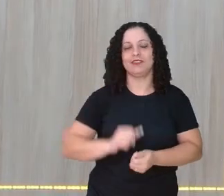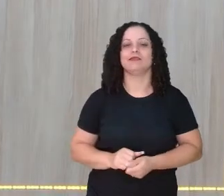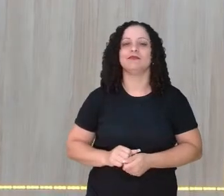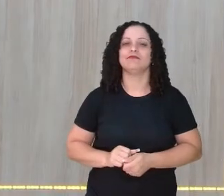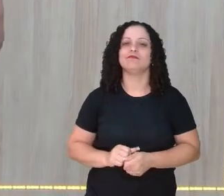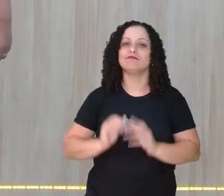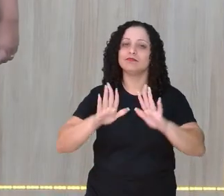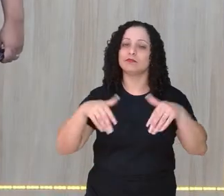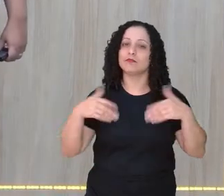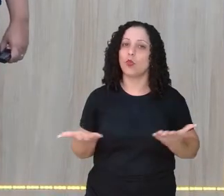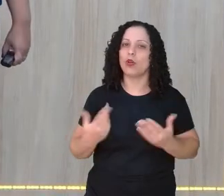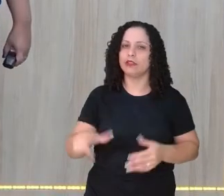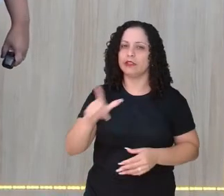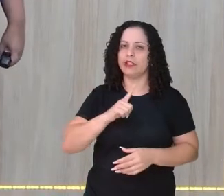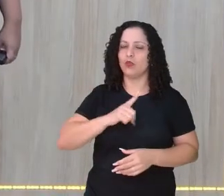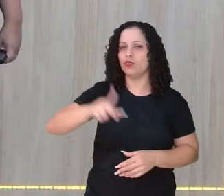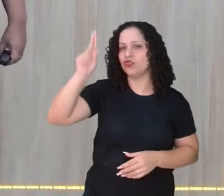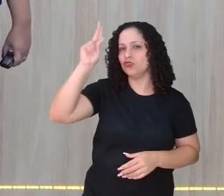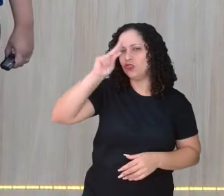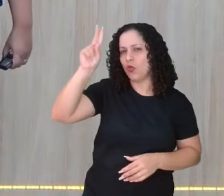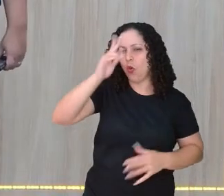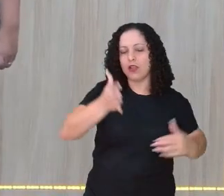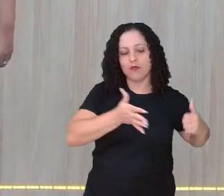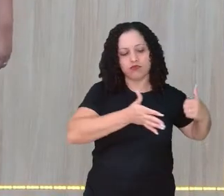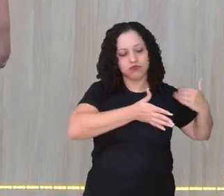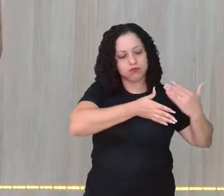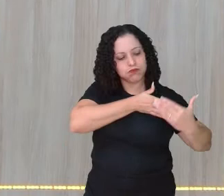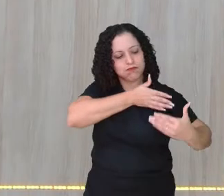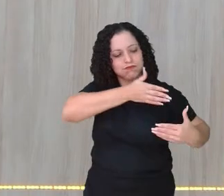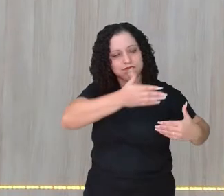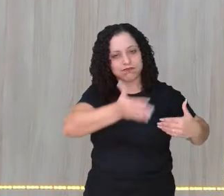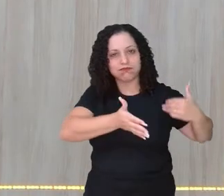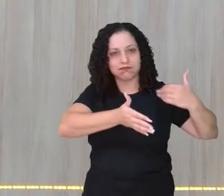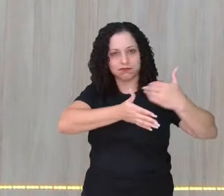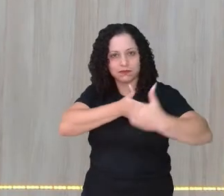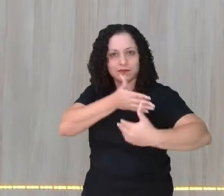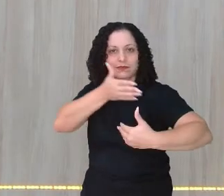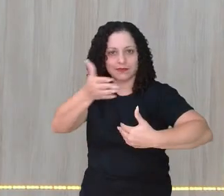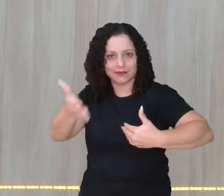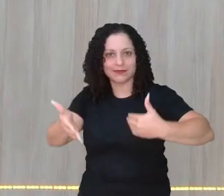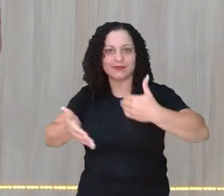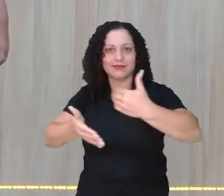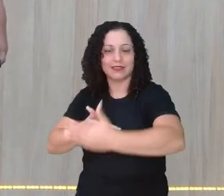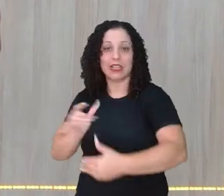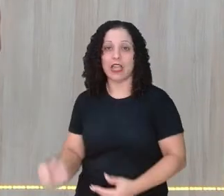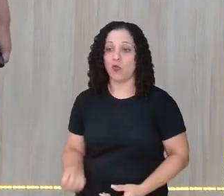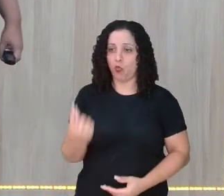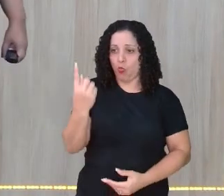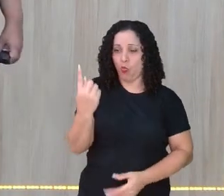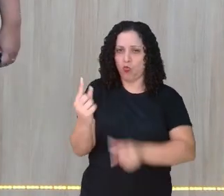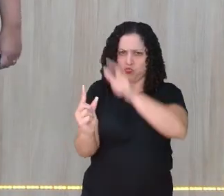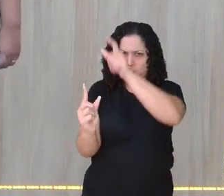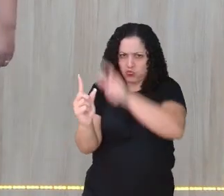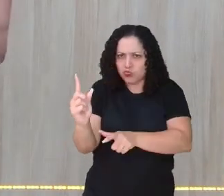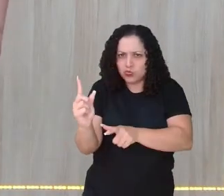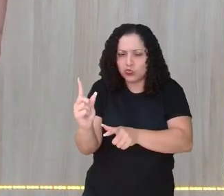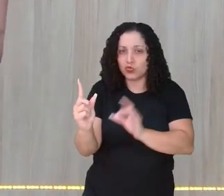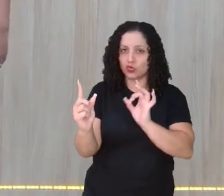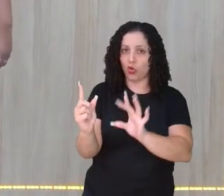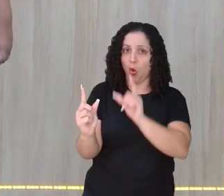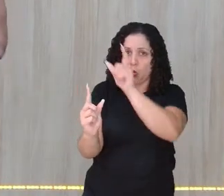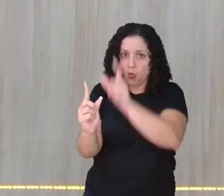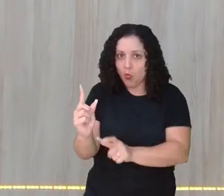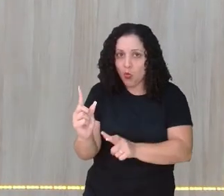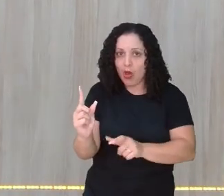tem uma história que se desenvolve, que se desenvolve a partir de um só personagem, a gente não tem